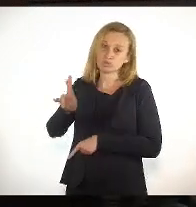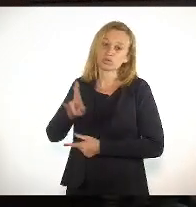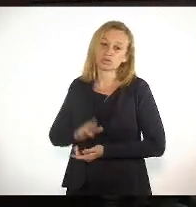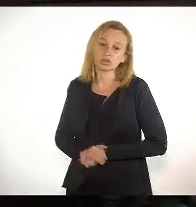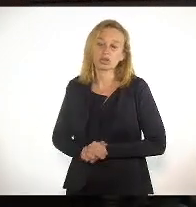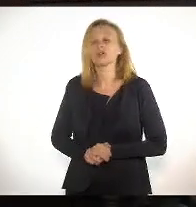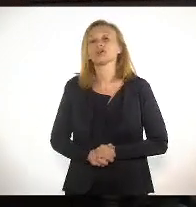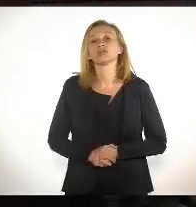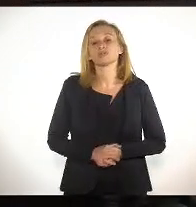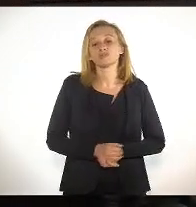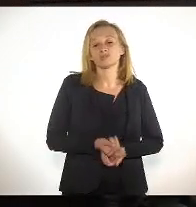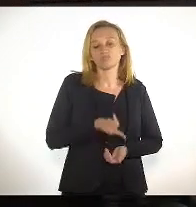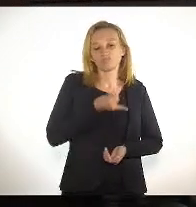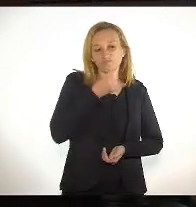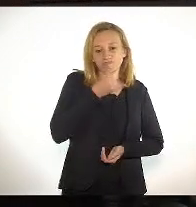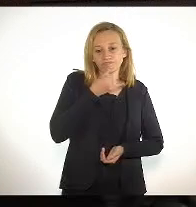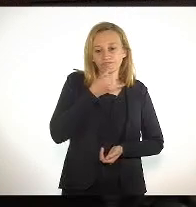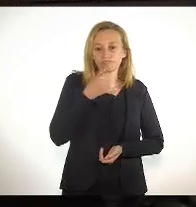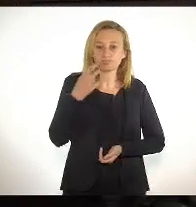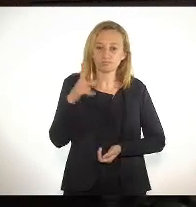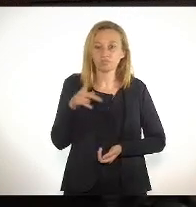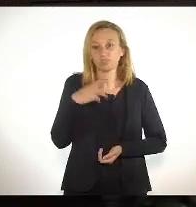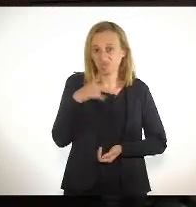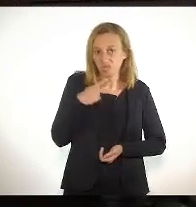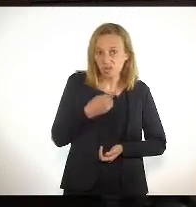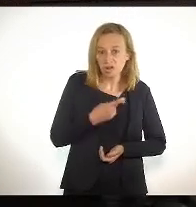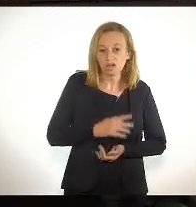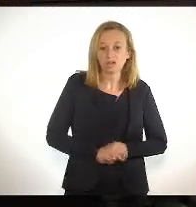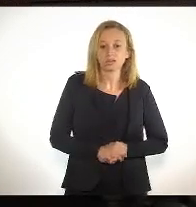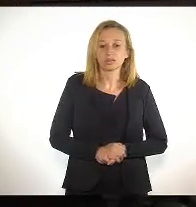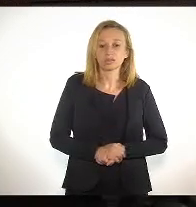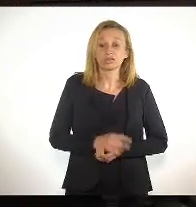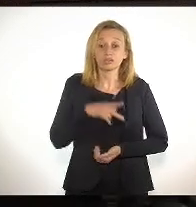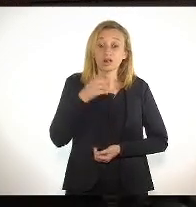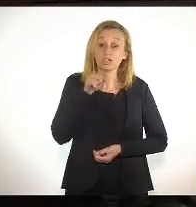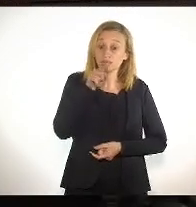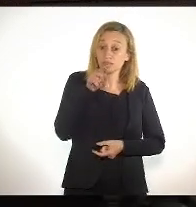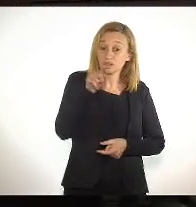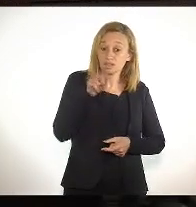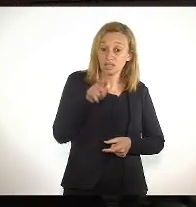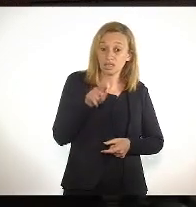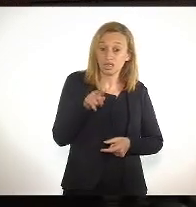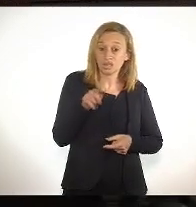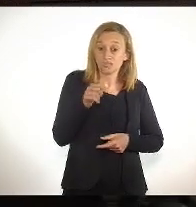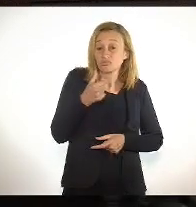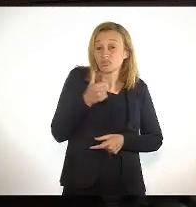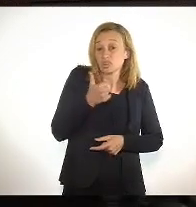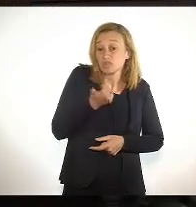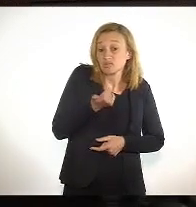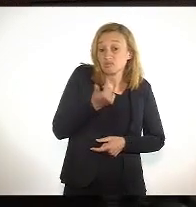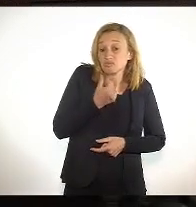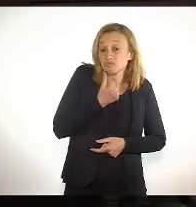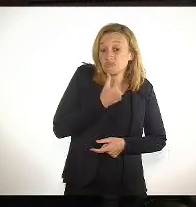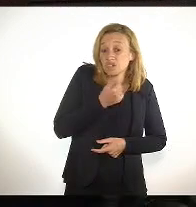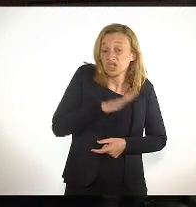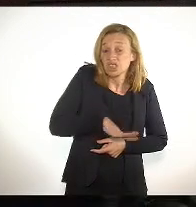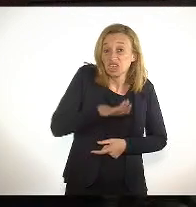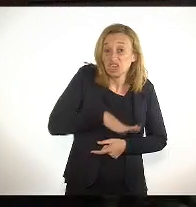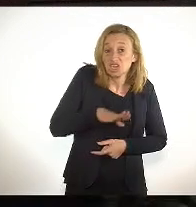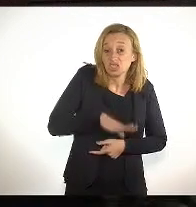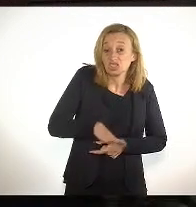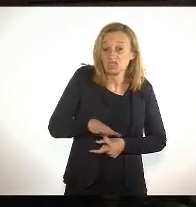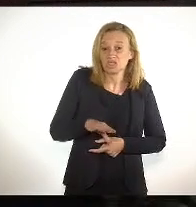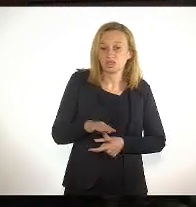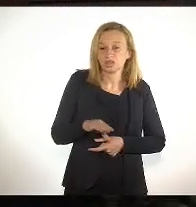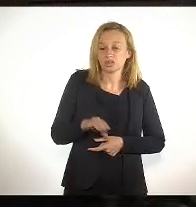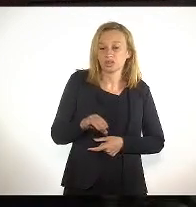queria lamentar o seu pronunciamento, dizer que você é um moleque, que você é um imbecil, que você é um otário. E se